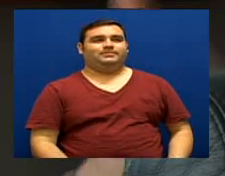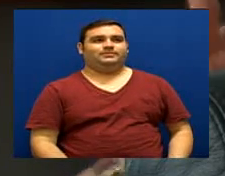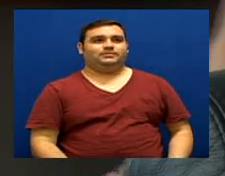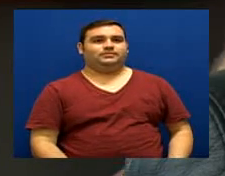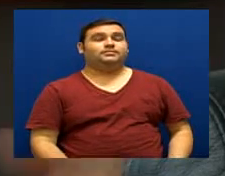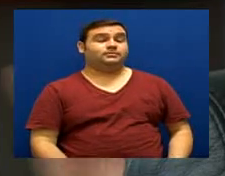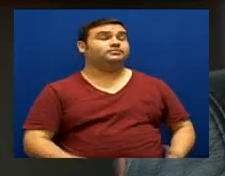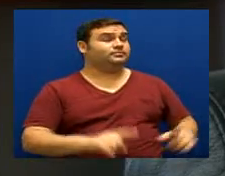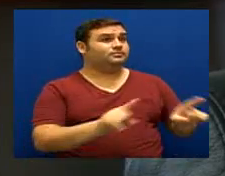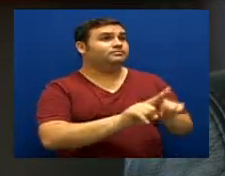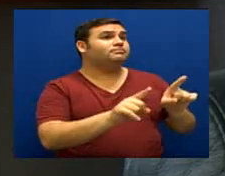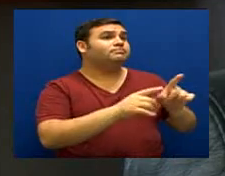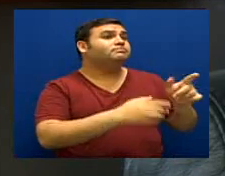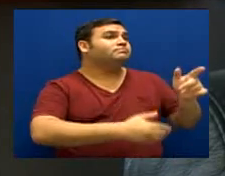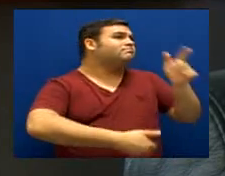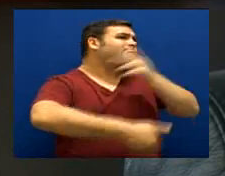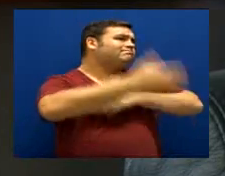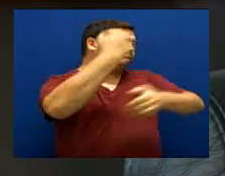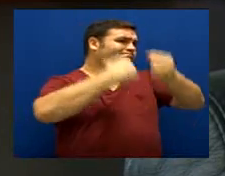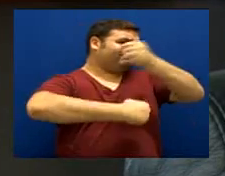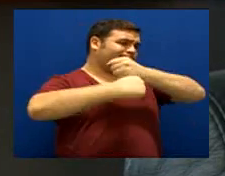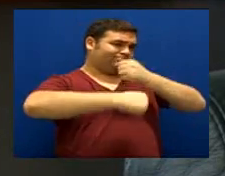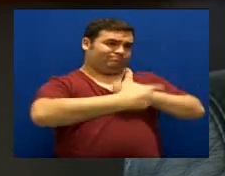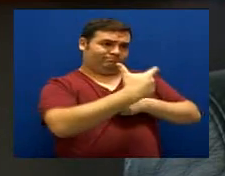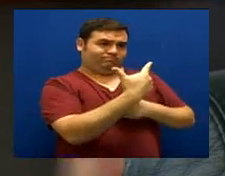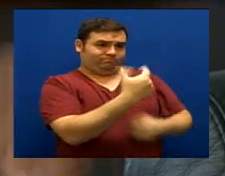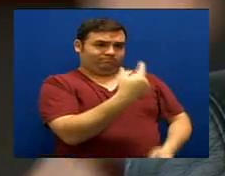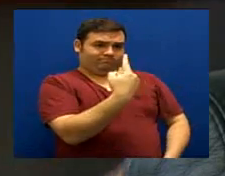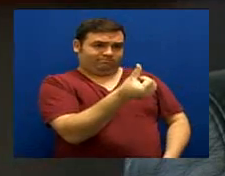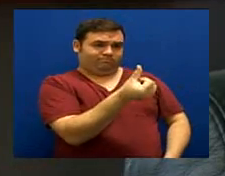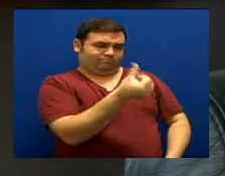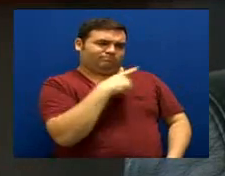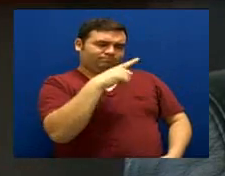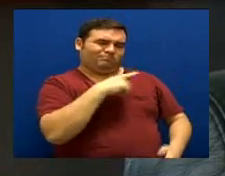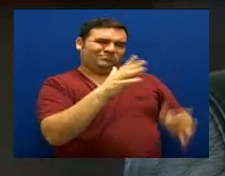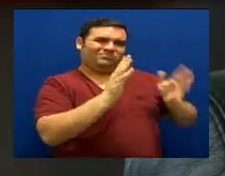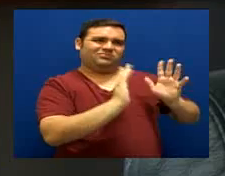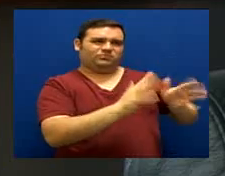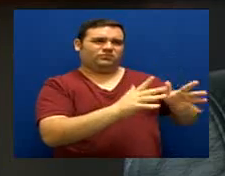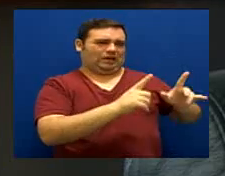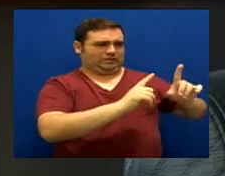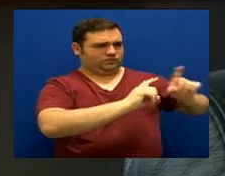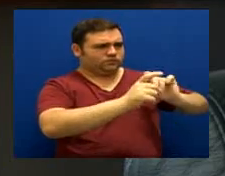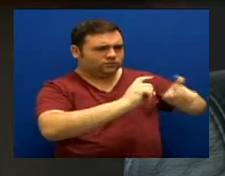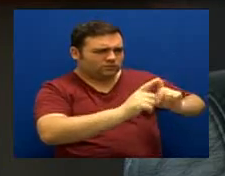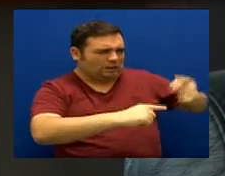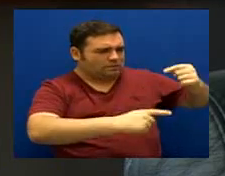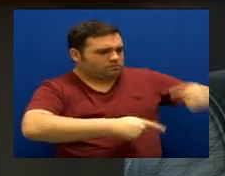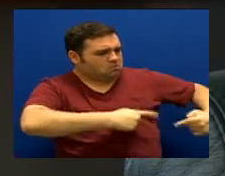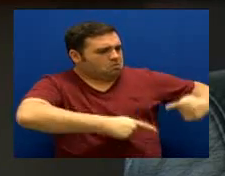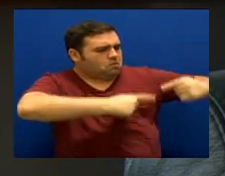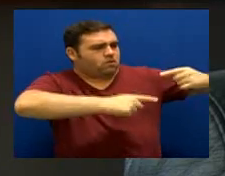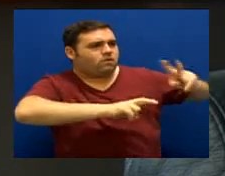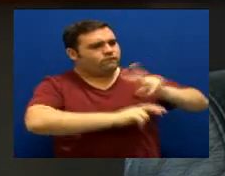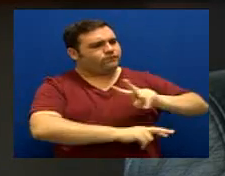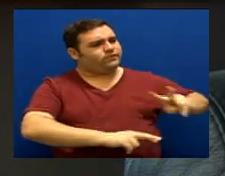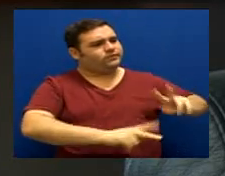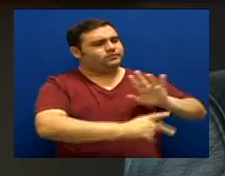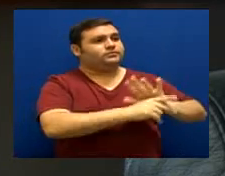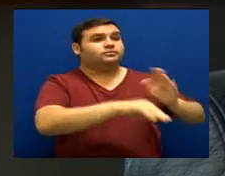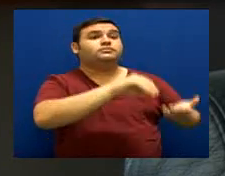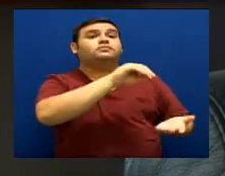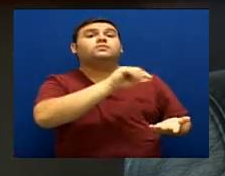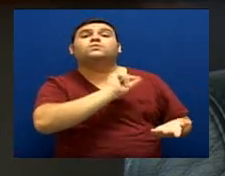vem desde o ano passado isso foi objeto de muito debate na campanha eleitoral da